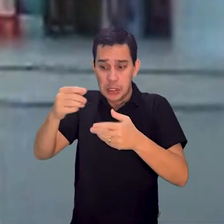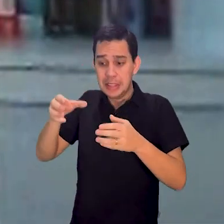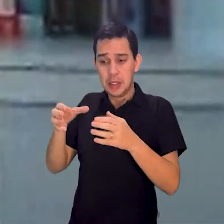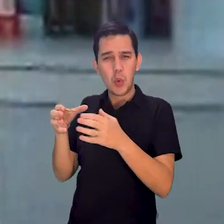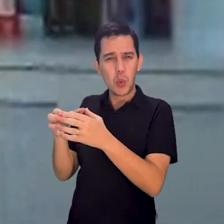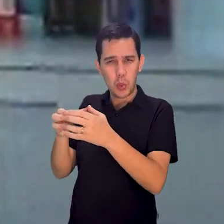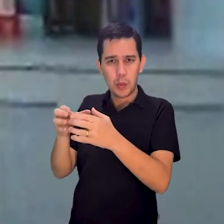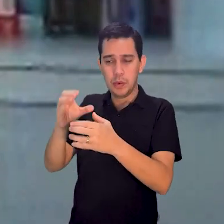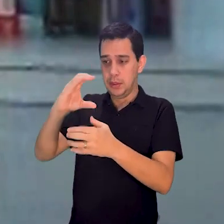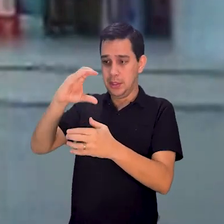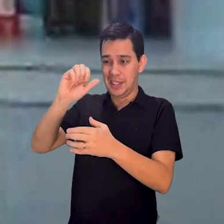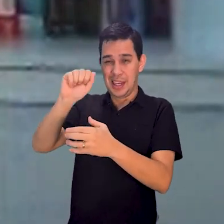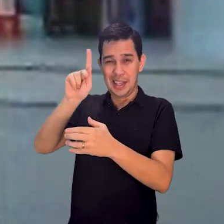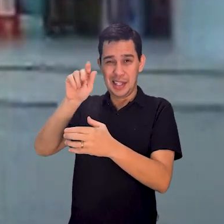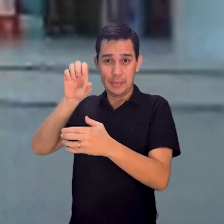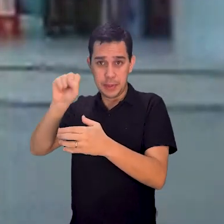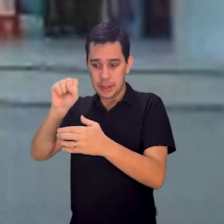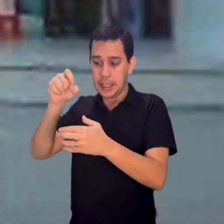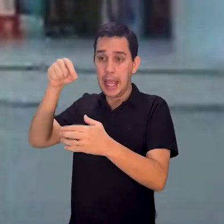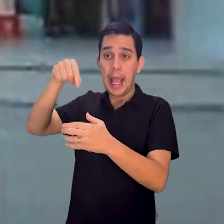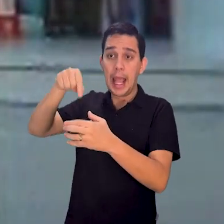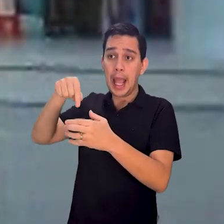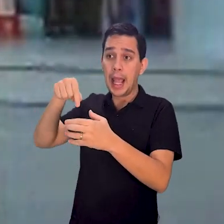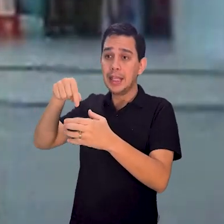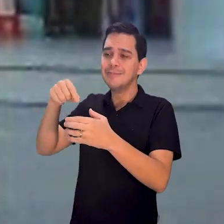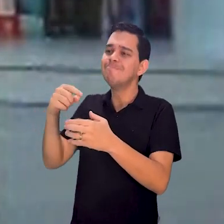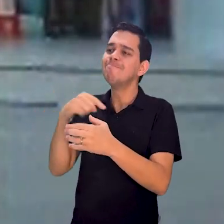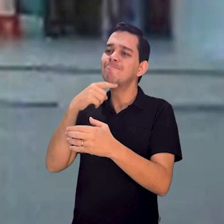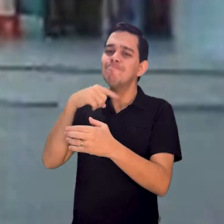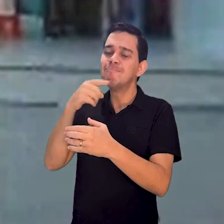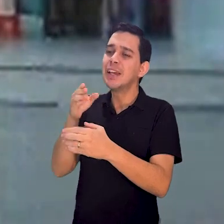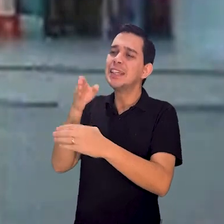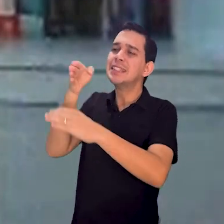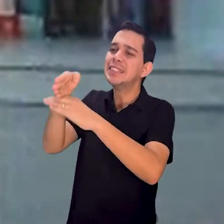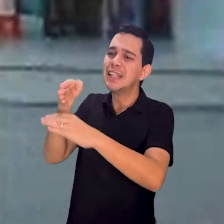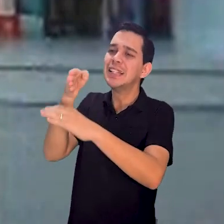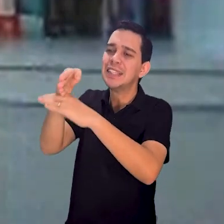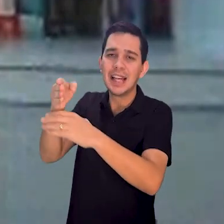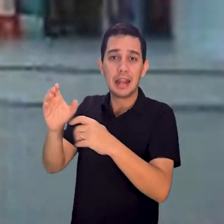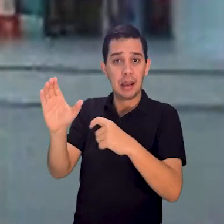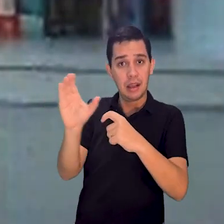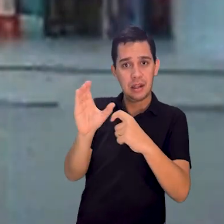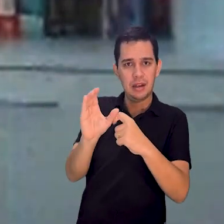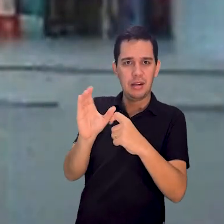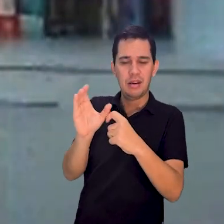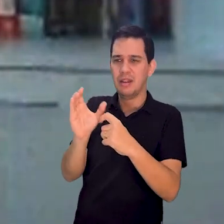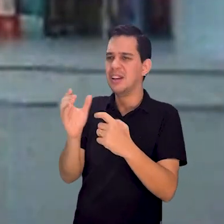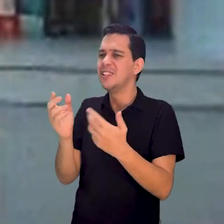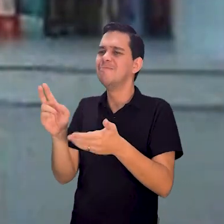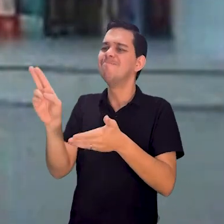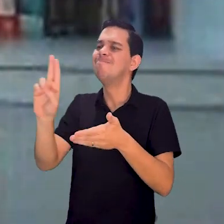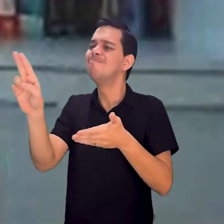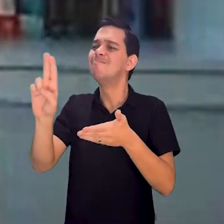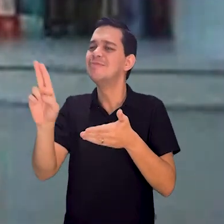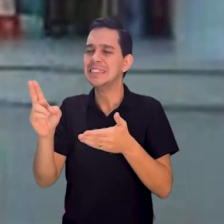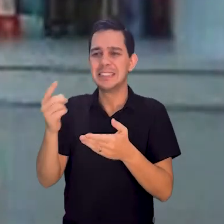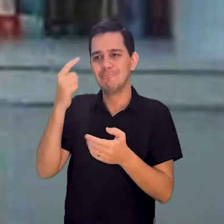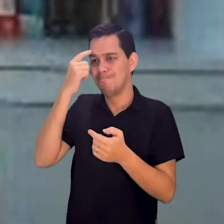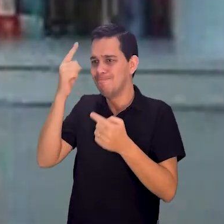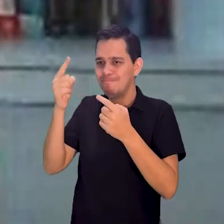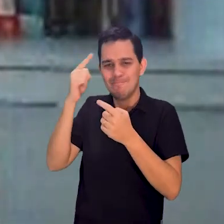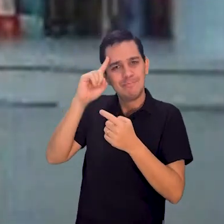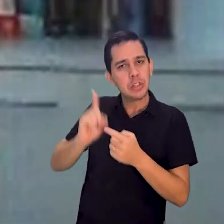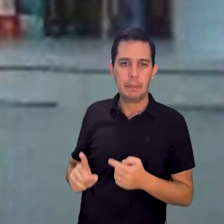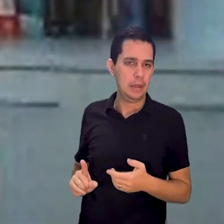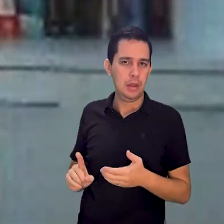município, o CAPS e os ambulatórios de psiquiatria, eles têm acesso aos pacientes que estão institucionalizados. Normalmente a rede não consegue entrar